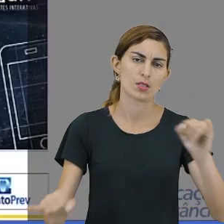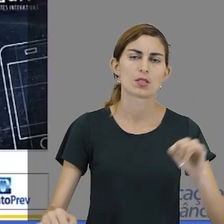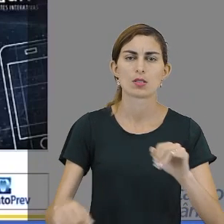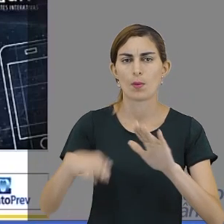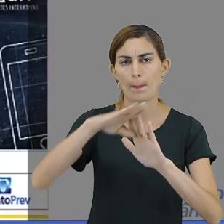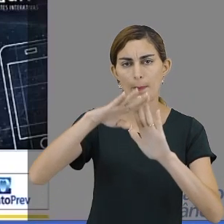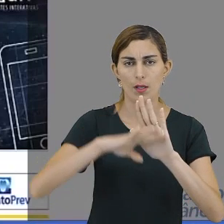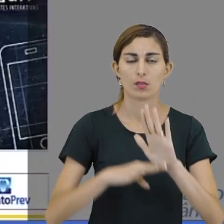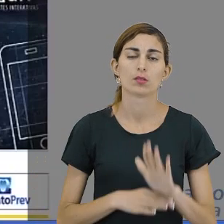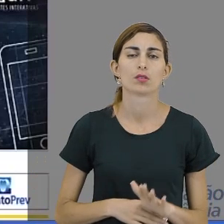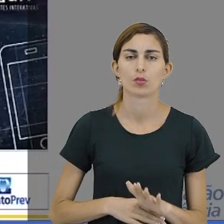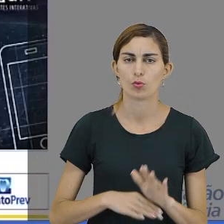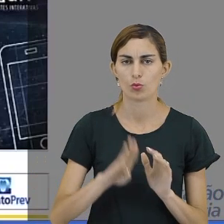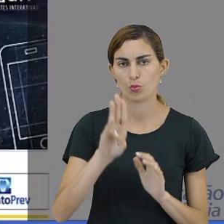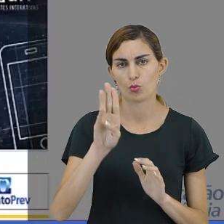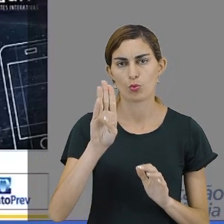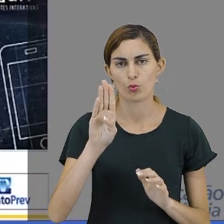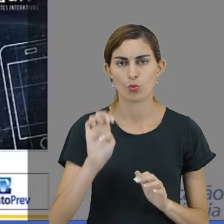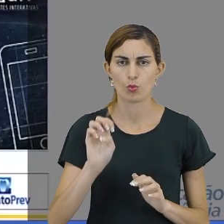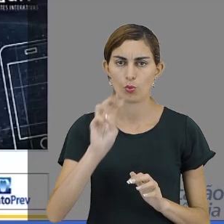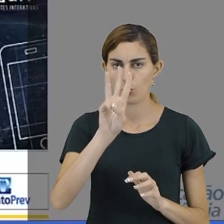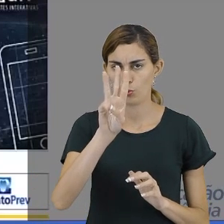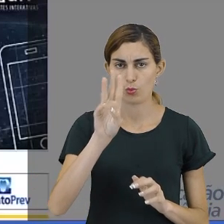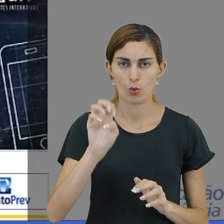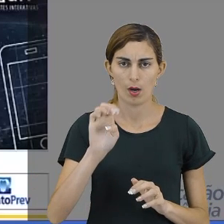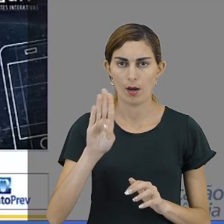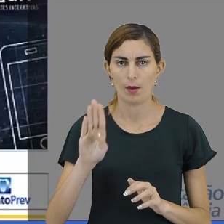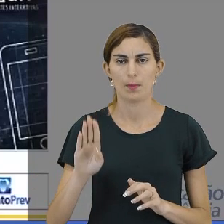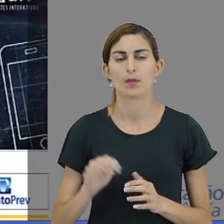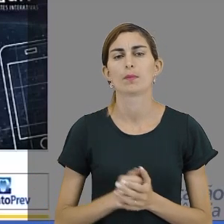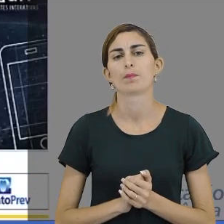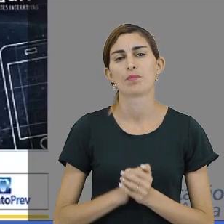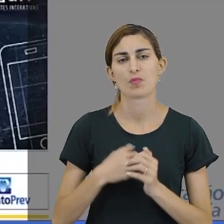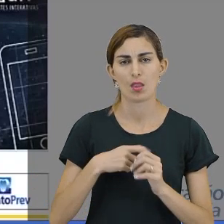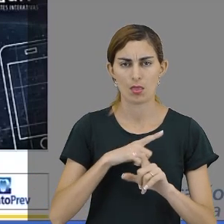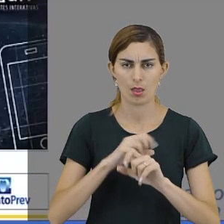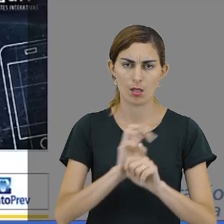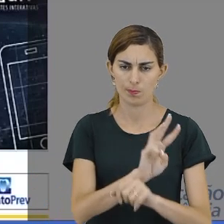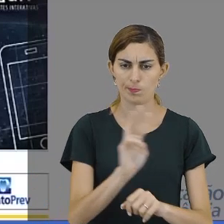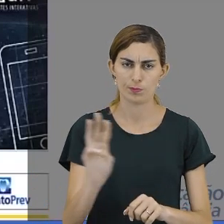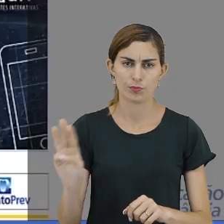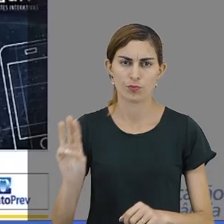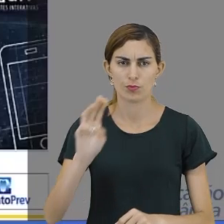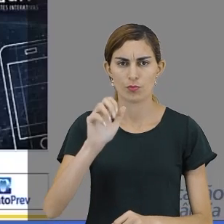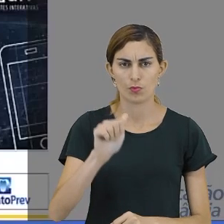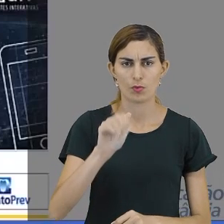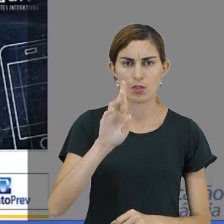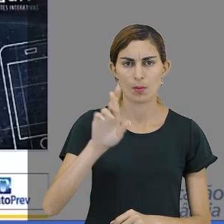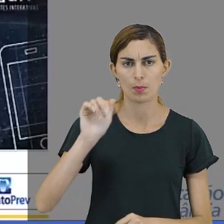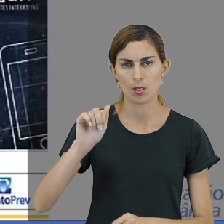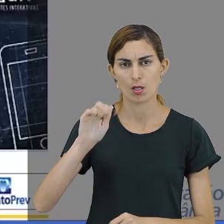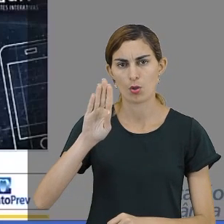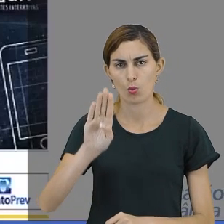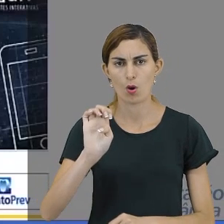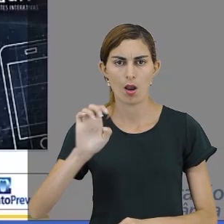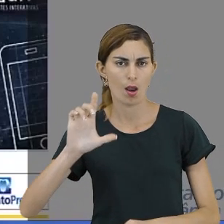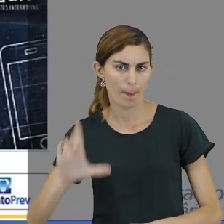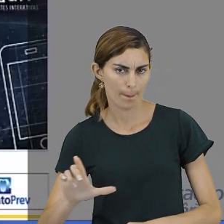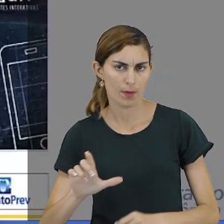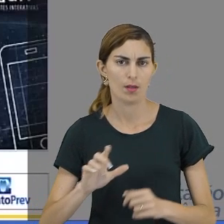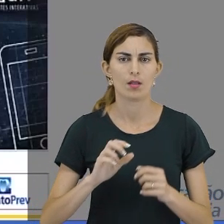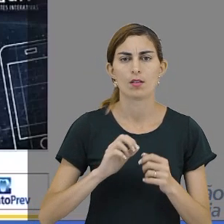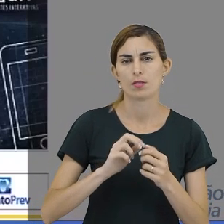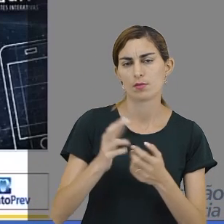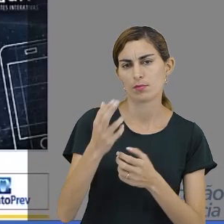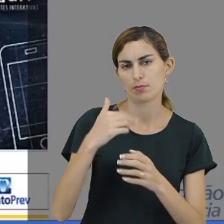relacionadas a padrões na web. Eu tenho aqui aberto na minha tela o site da AbraWeb, que é a Associação Brasileira de Web